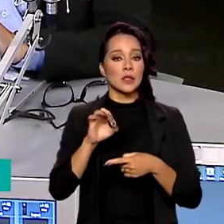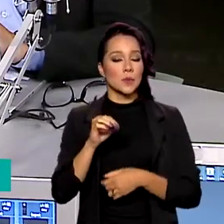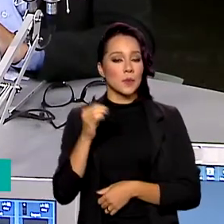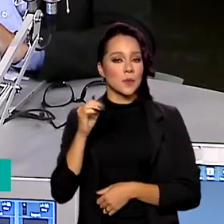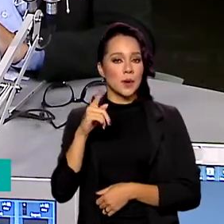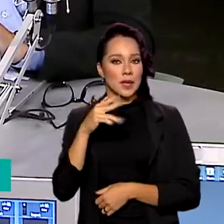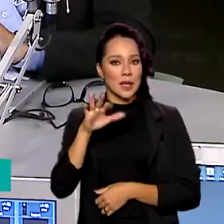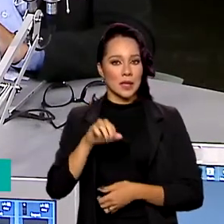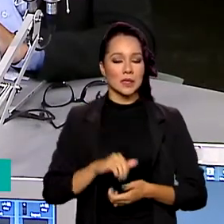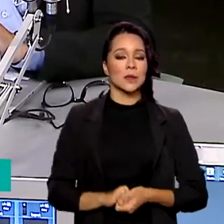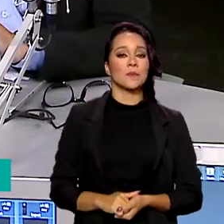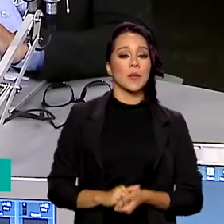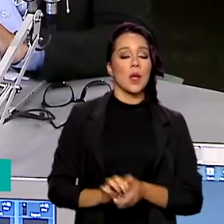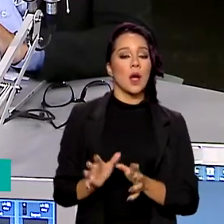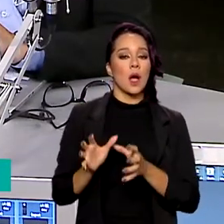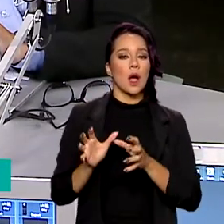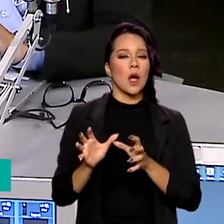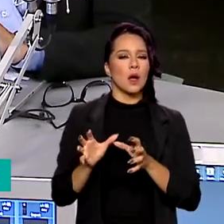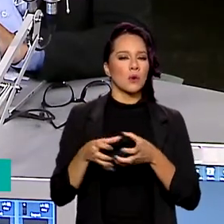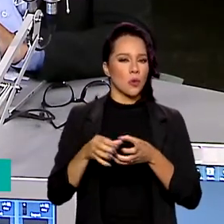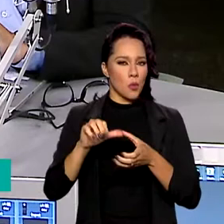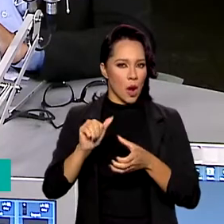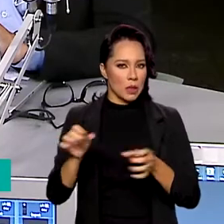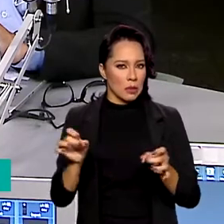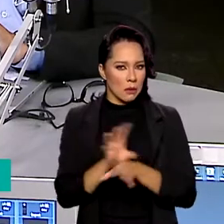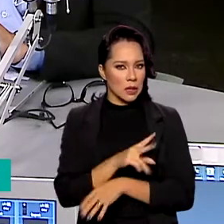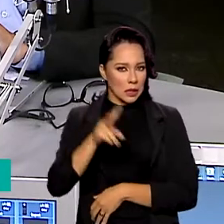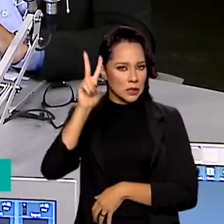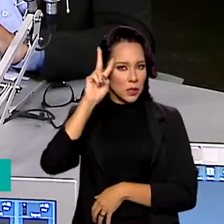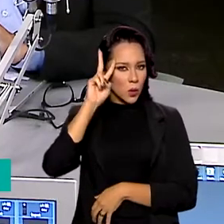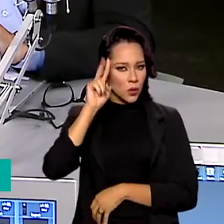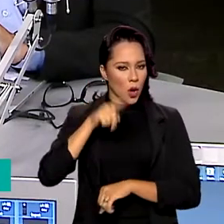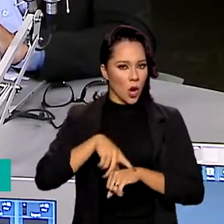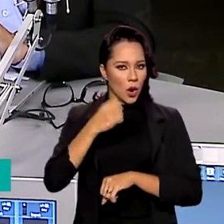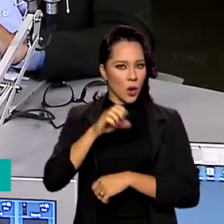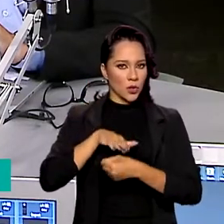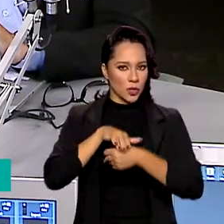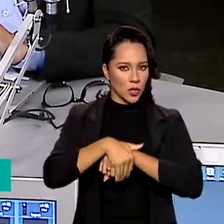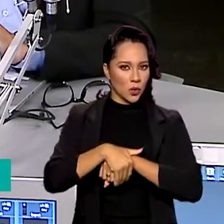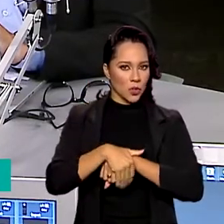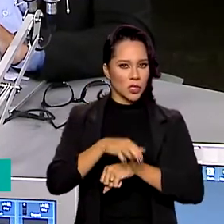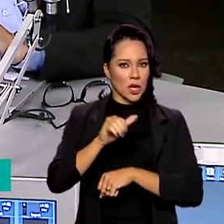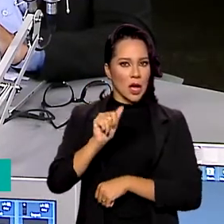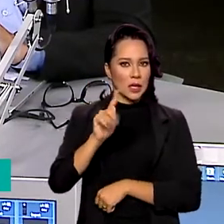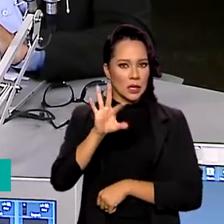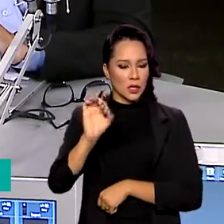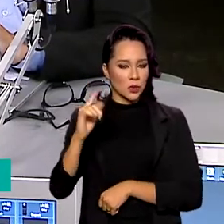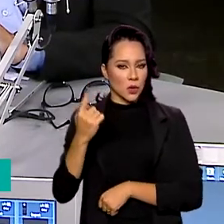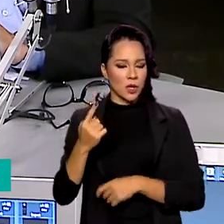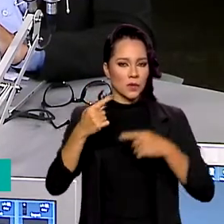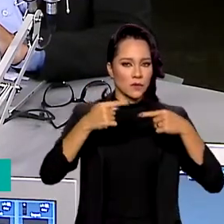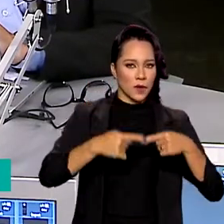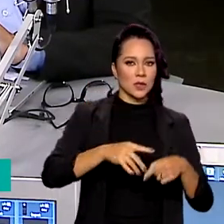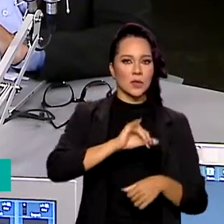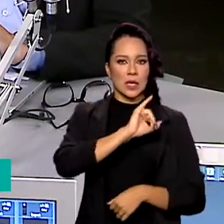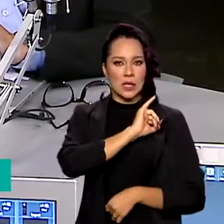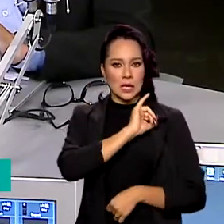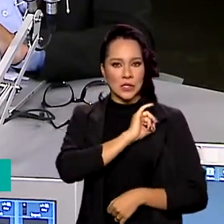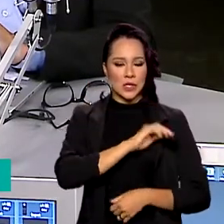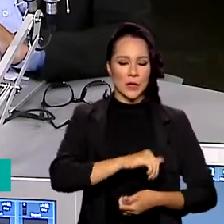Cuiabá a rodada da série A termina na segunda-feira como a partida oito da noite Atlético Goianiense e Internacional